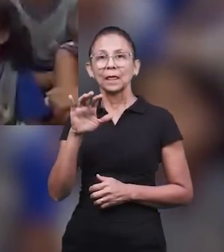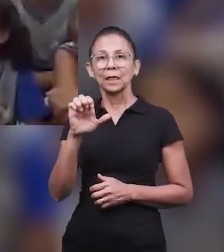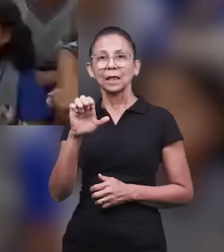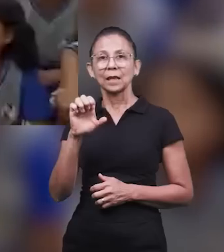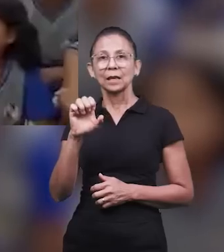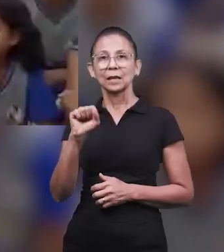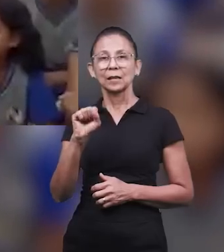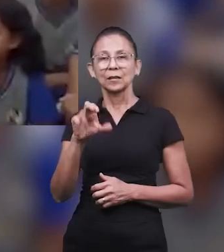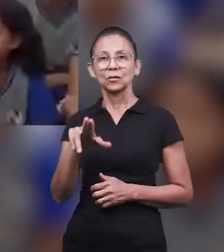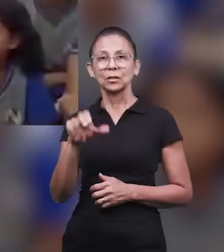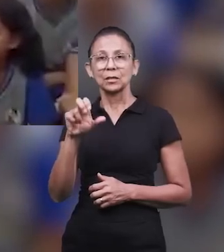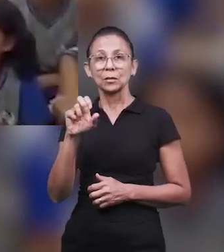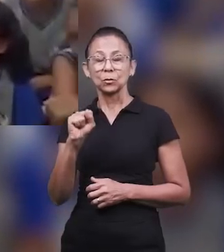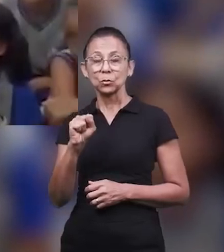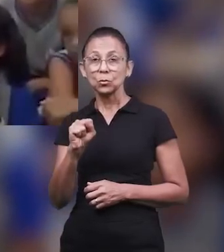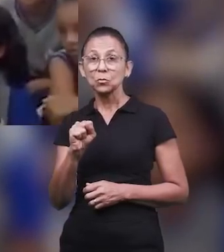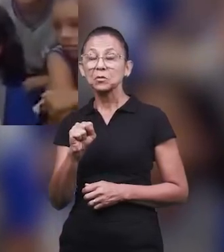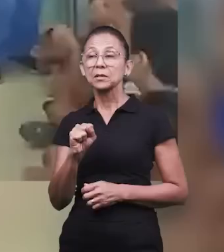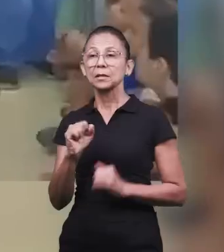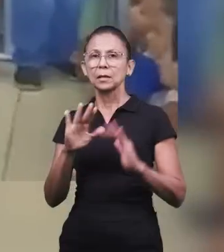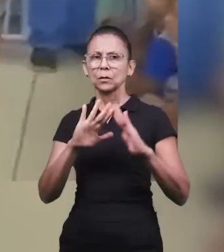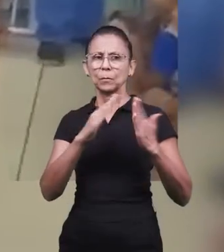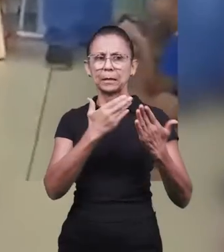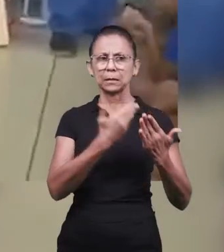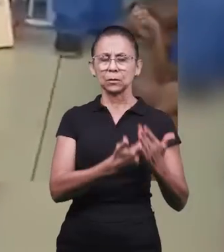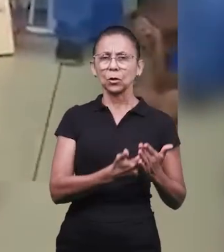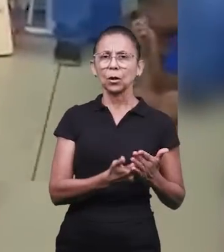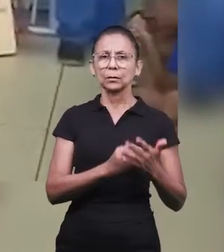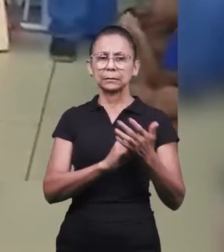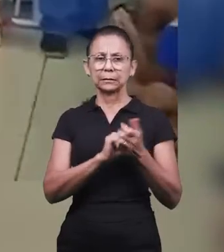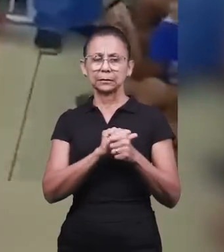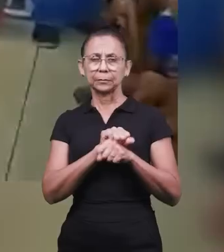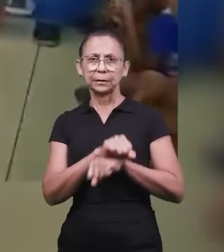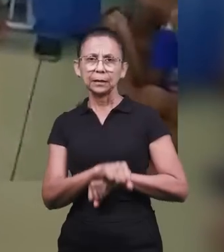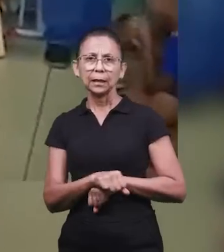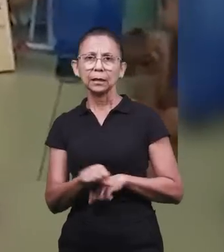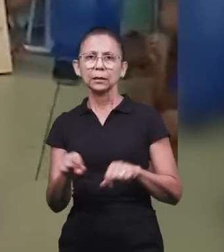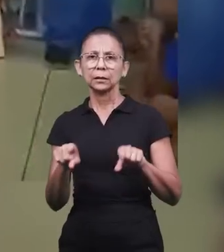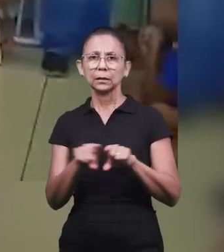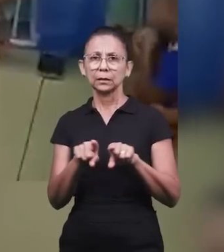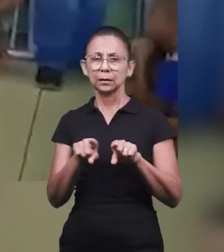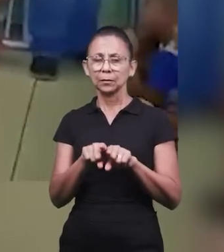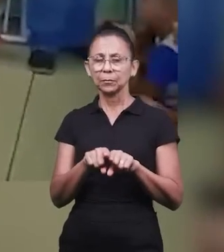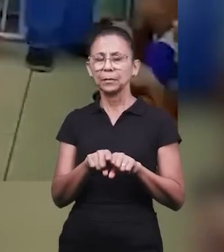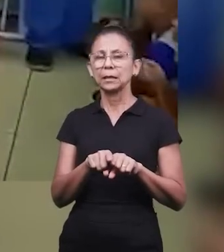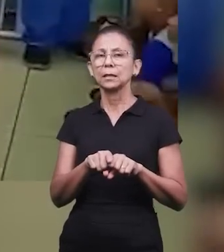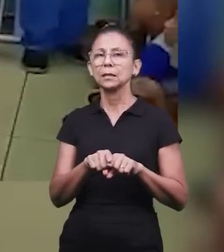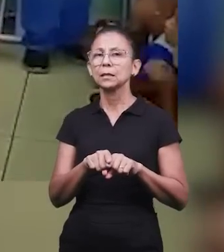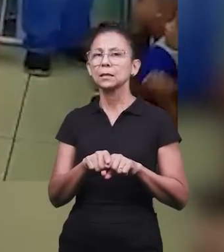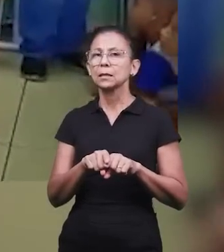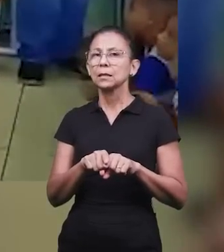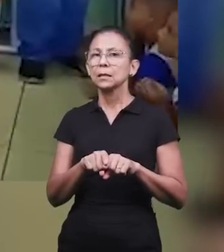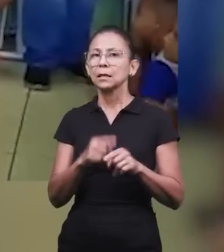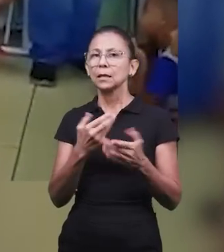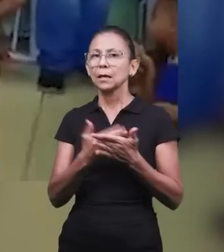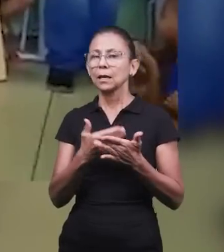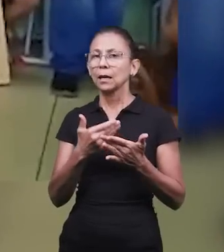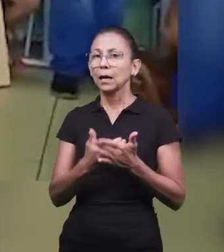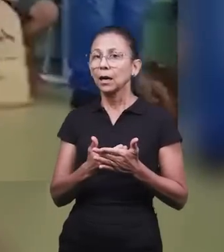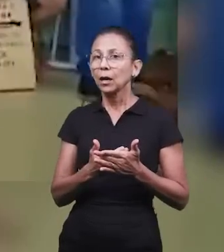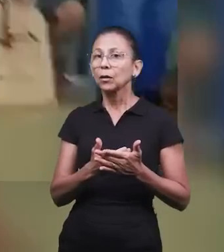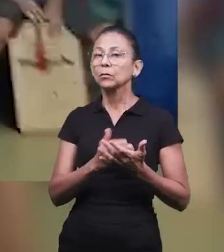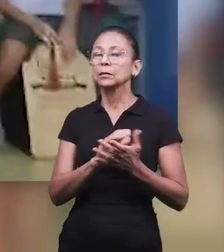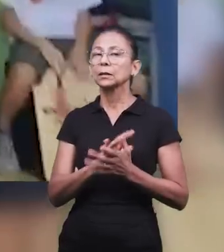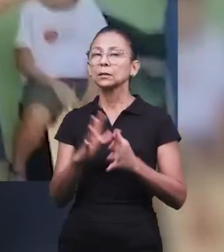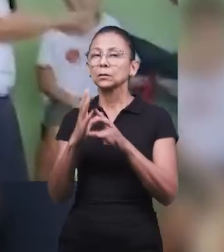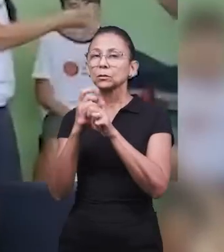foi cantados louvores e dada uma aulinha aos visitantes, que somaram 359 crianças,